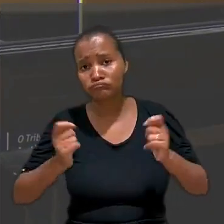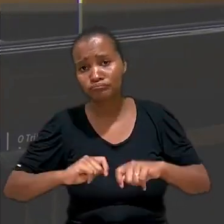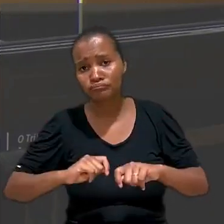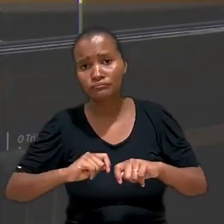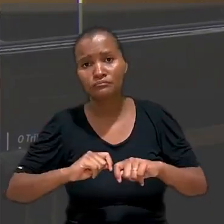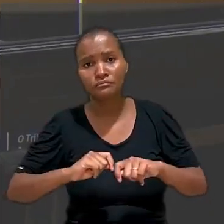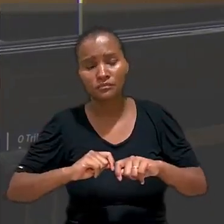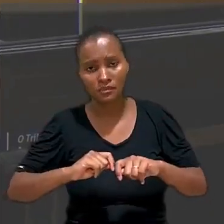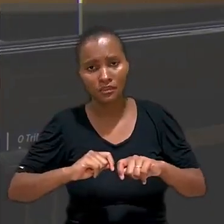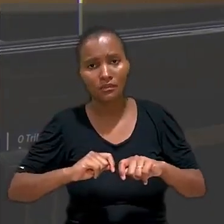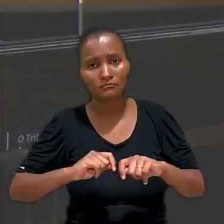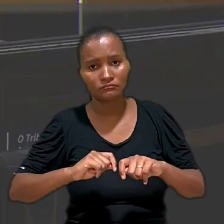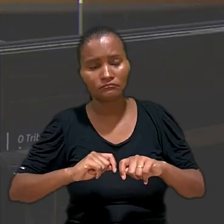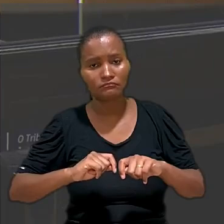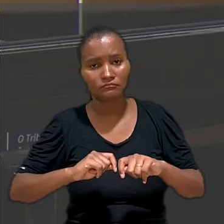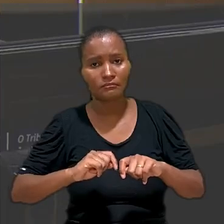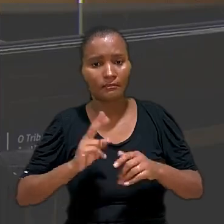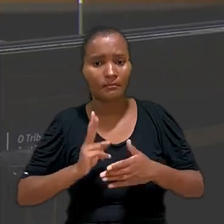justificativas